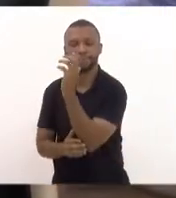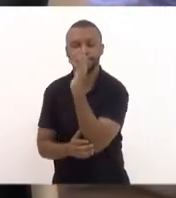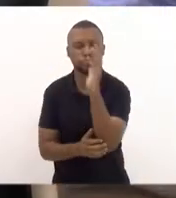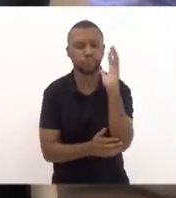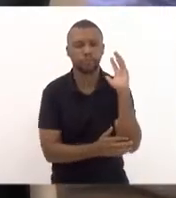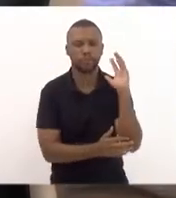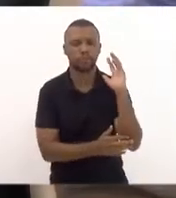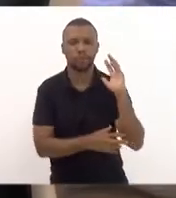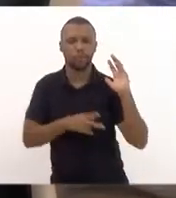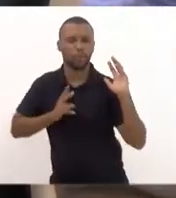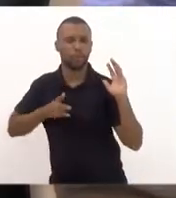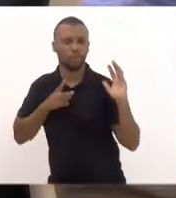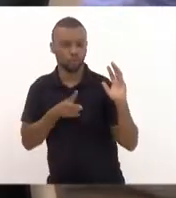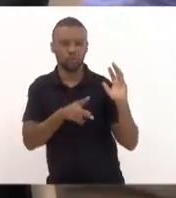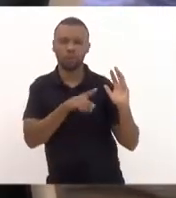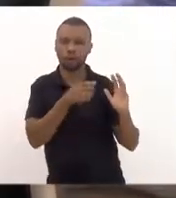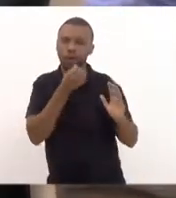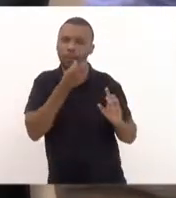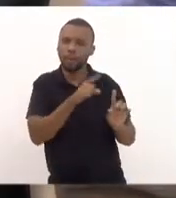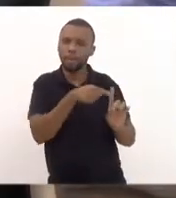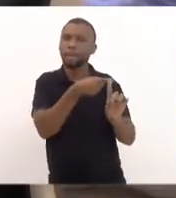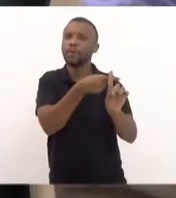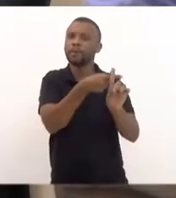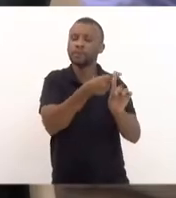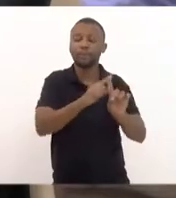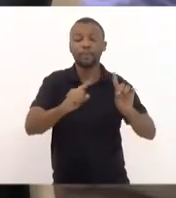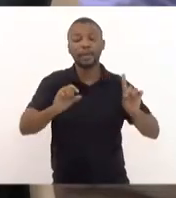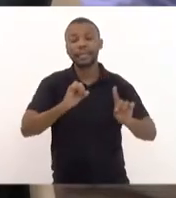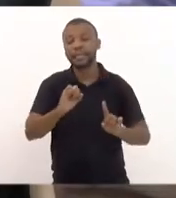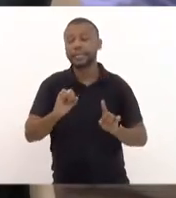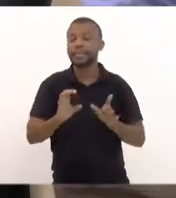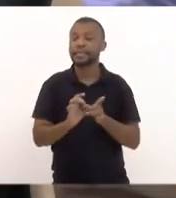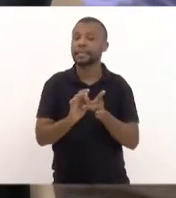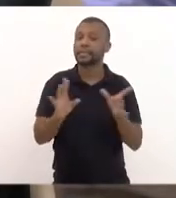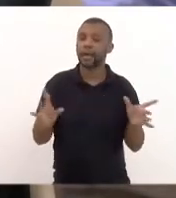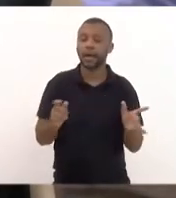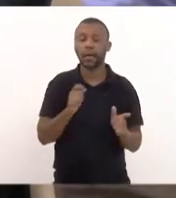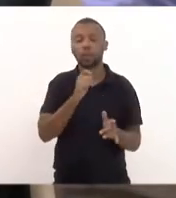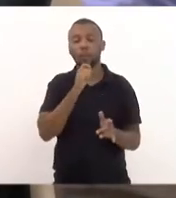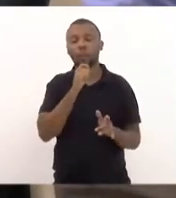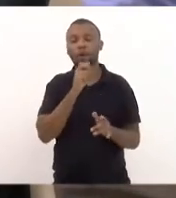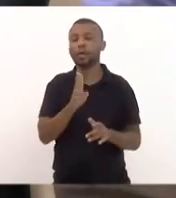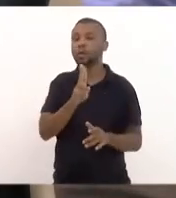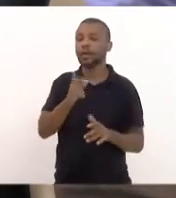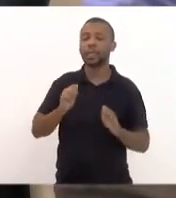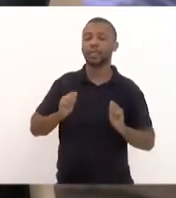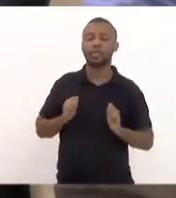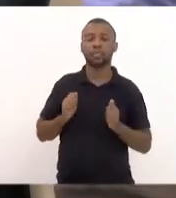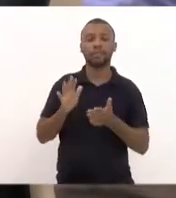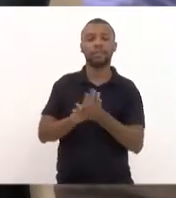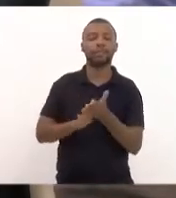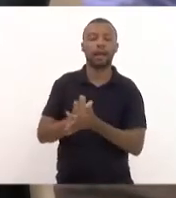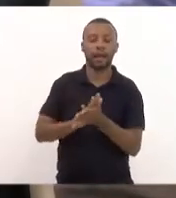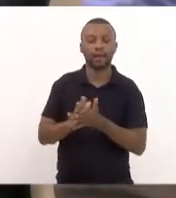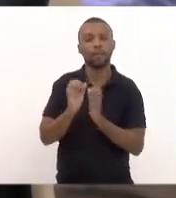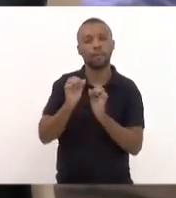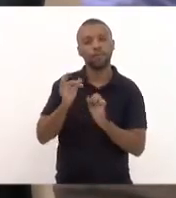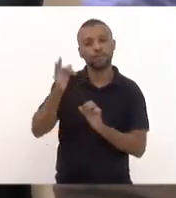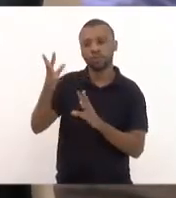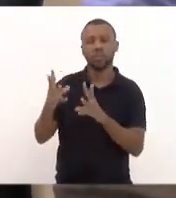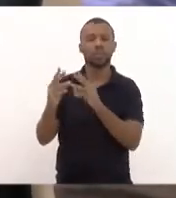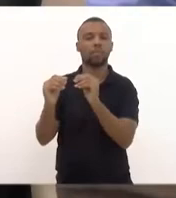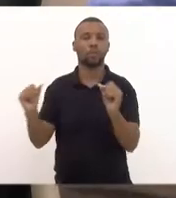está, também se deixar muitas vezes sem uso, acaba também degradando. Mas tem que pensar essas coisas de forma integrada,